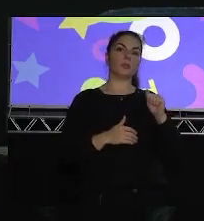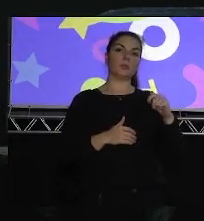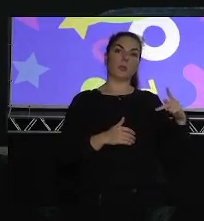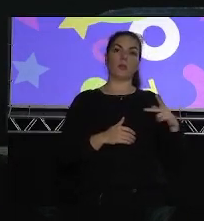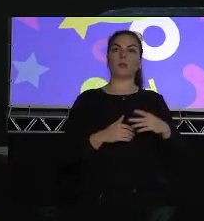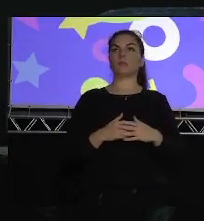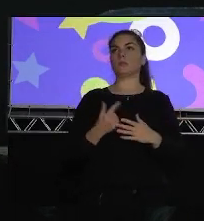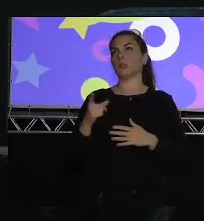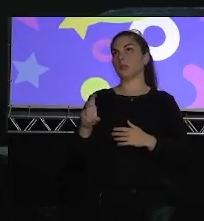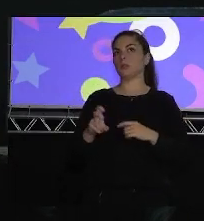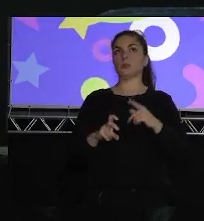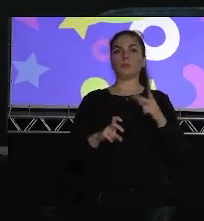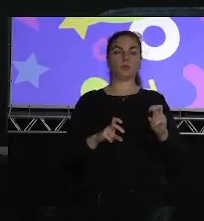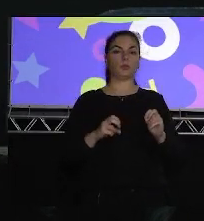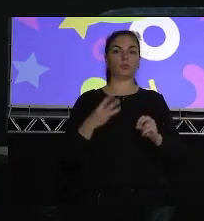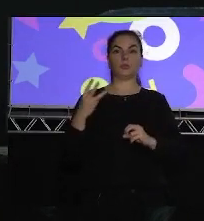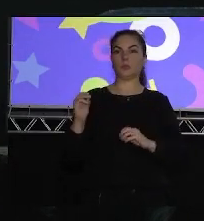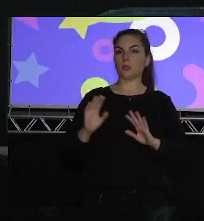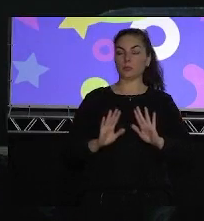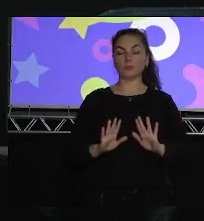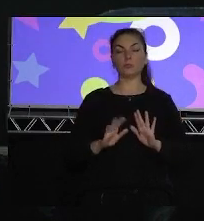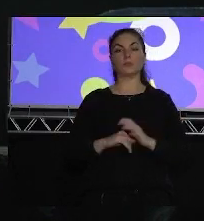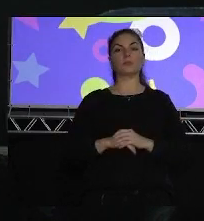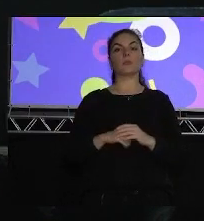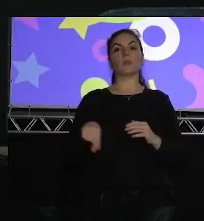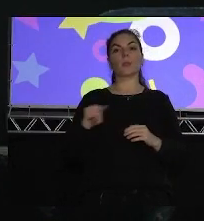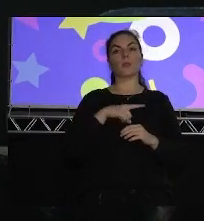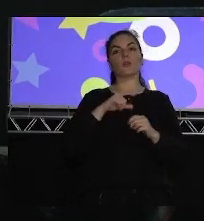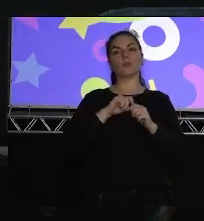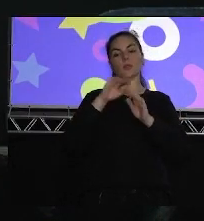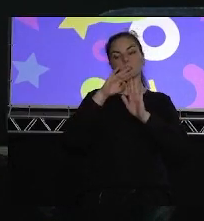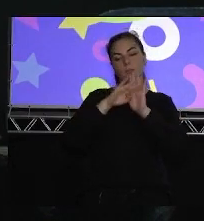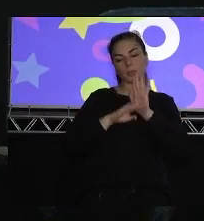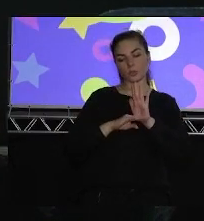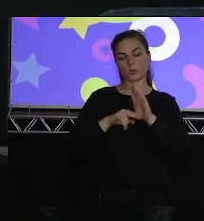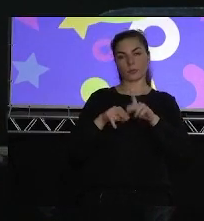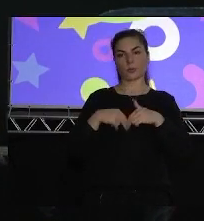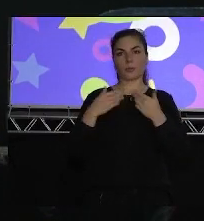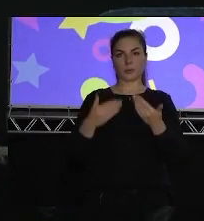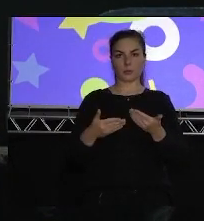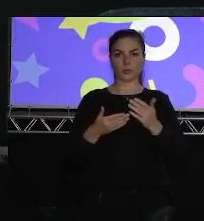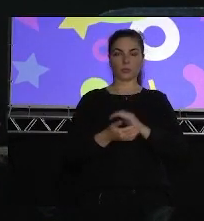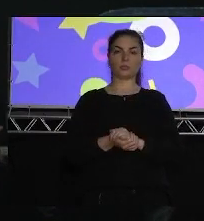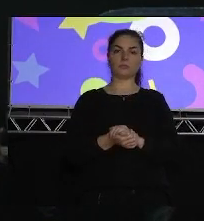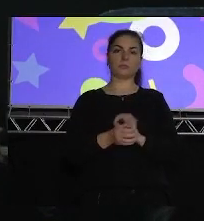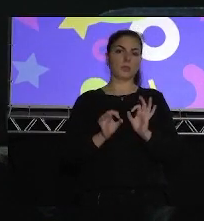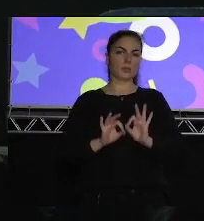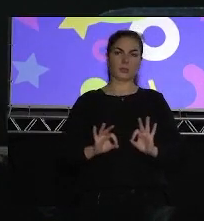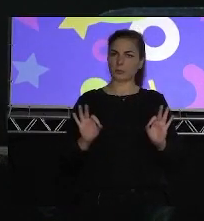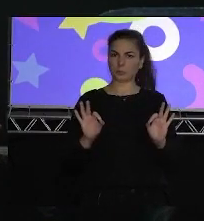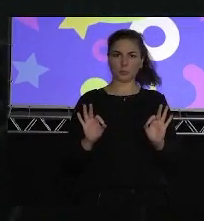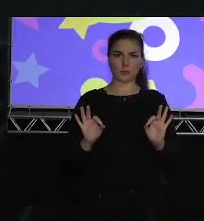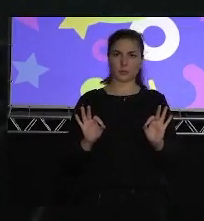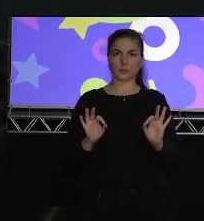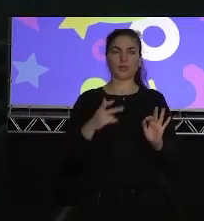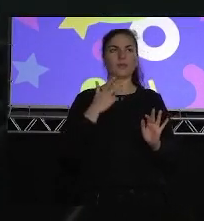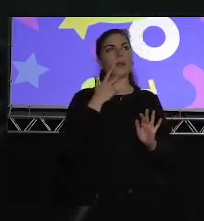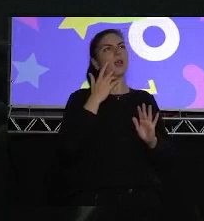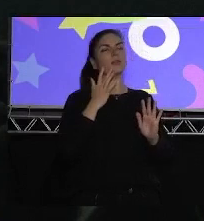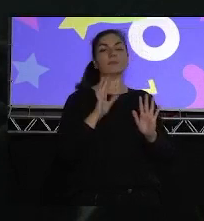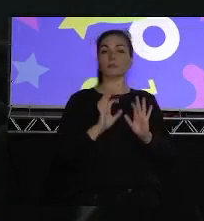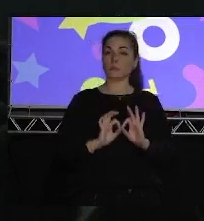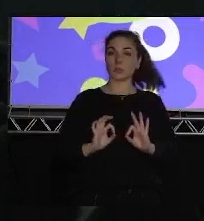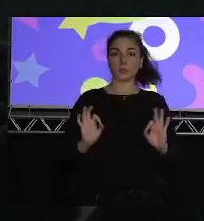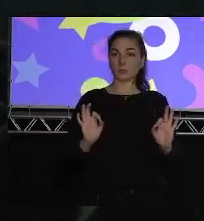15, 20, 30. Perfeito? E com base nisso, a gente faz o planejamento. Tá? É simples. Simples. Ah, Andy, mas tem uma... Não,